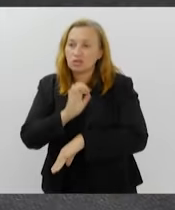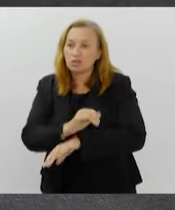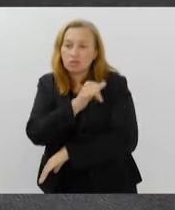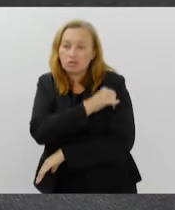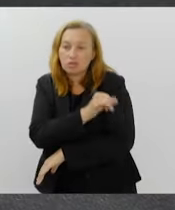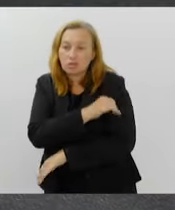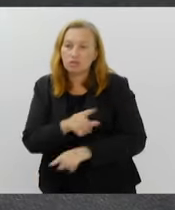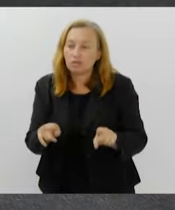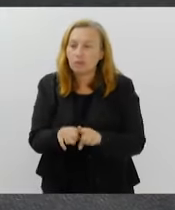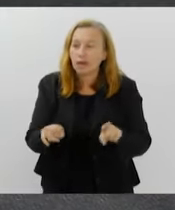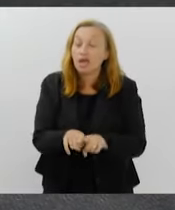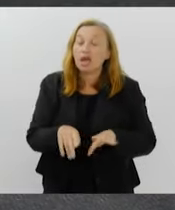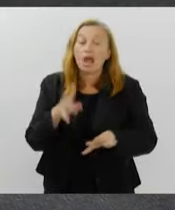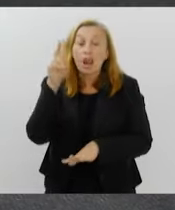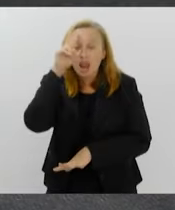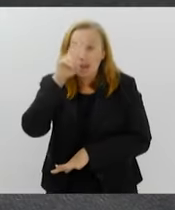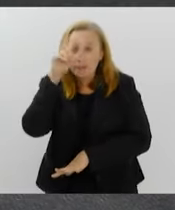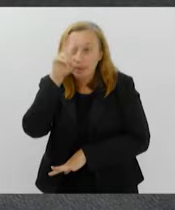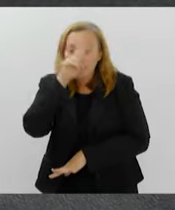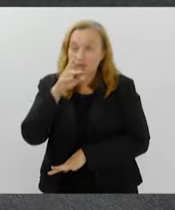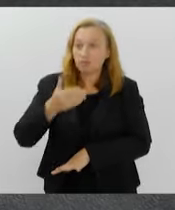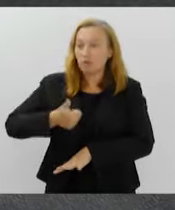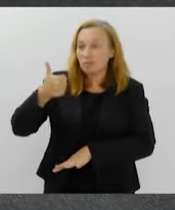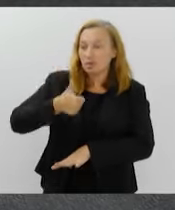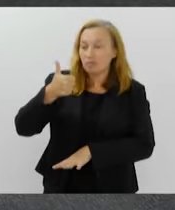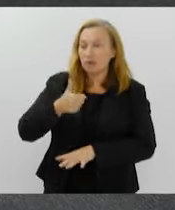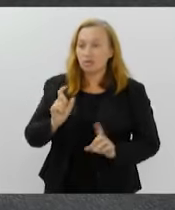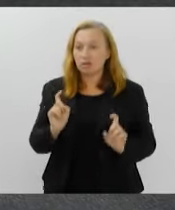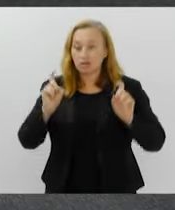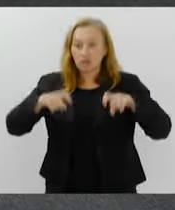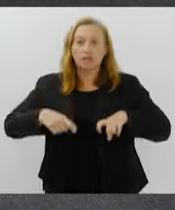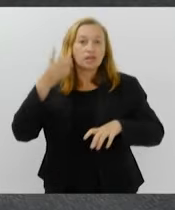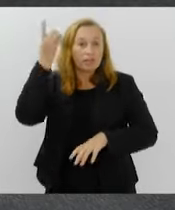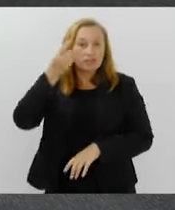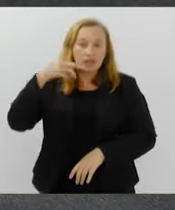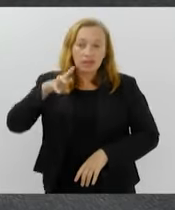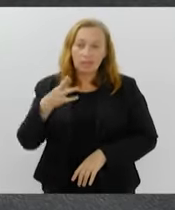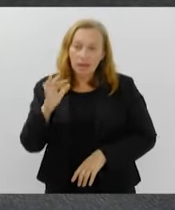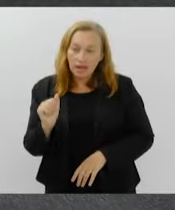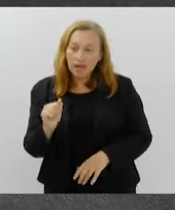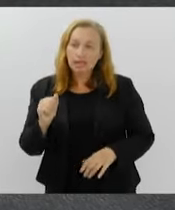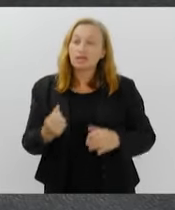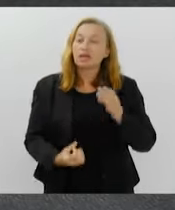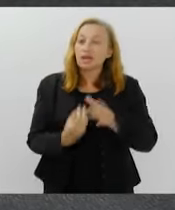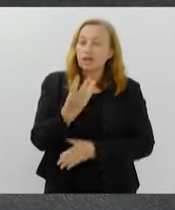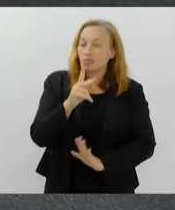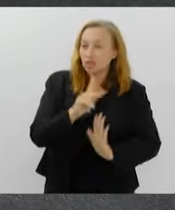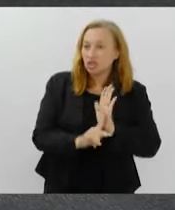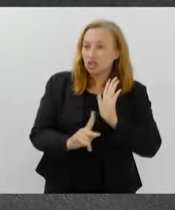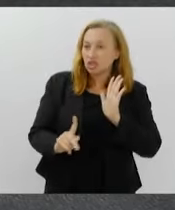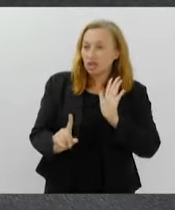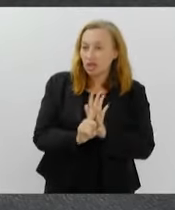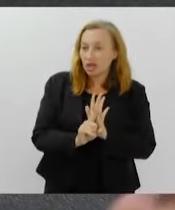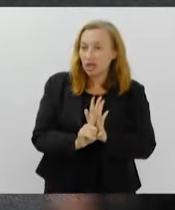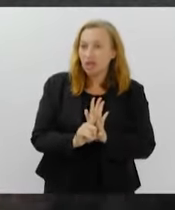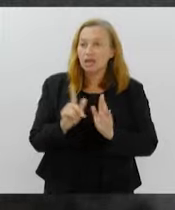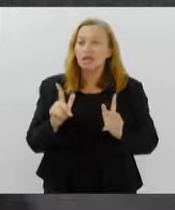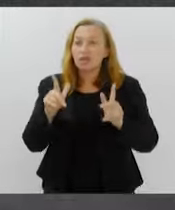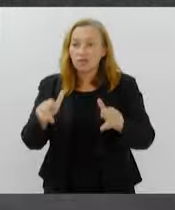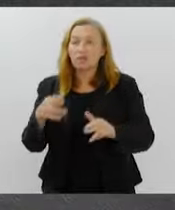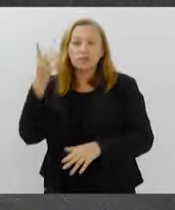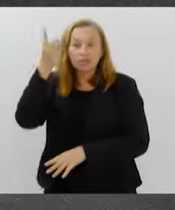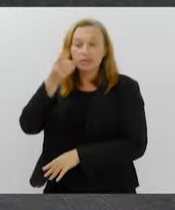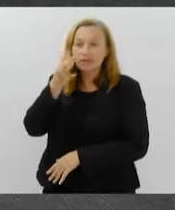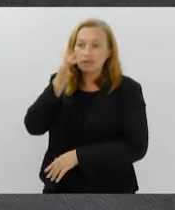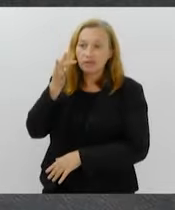lembrando que no meu primeiro mandato deputada Marina Eu também fiz um projeto de lei exatamente como nosso Deputado serafine